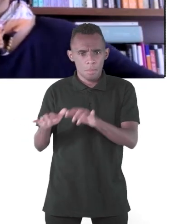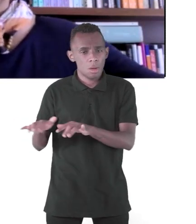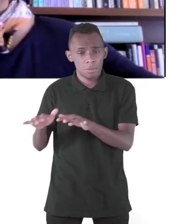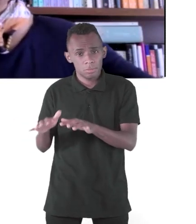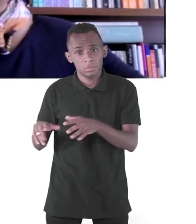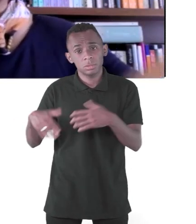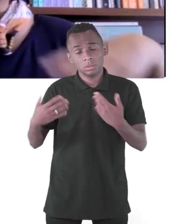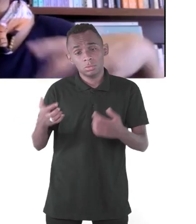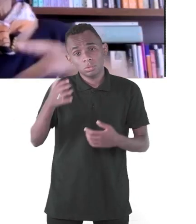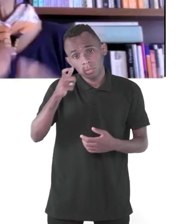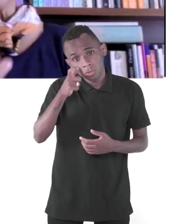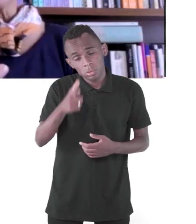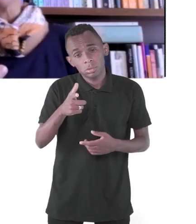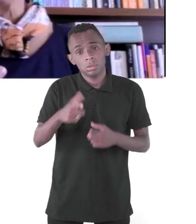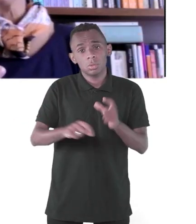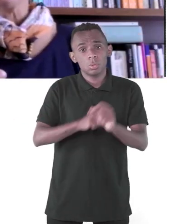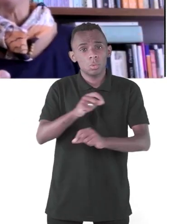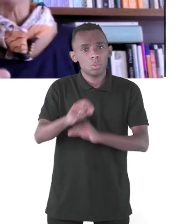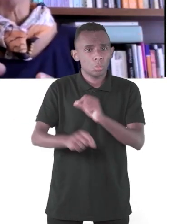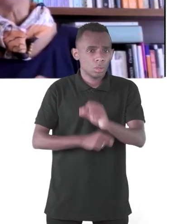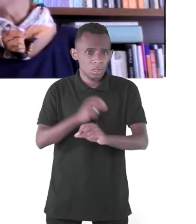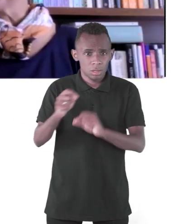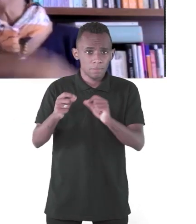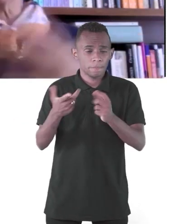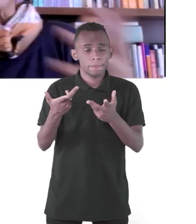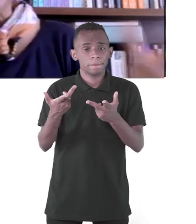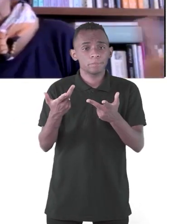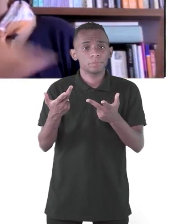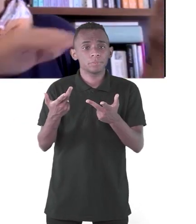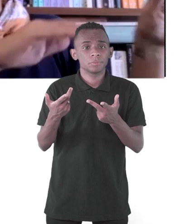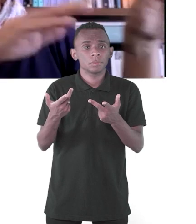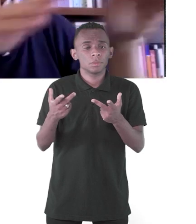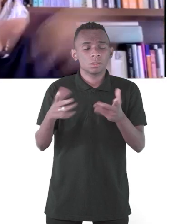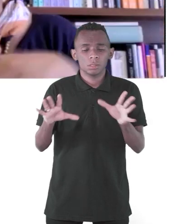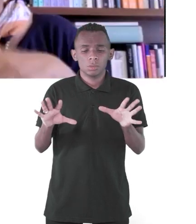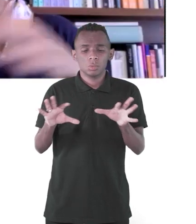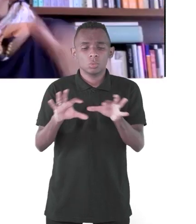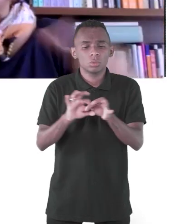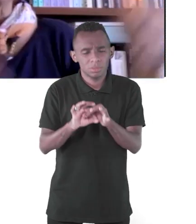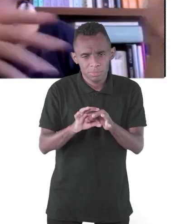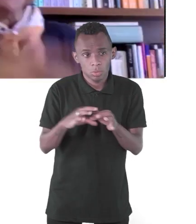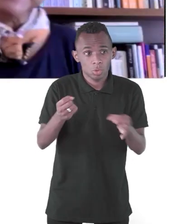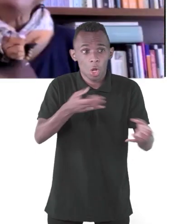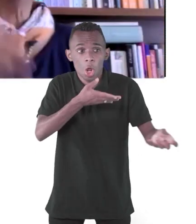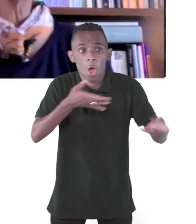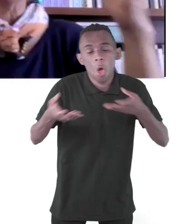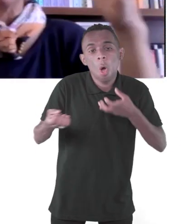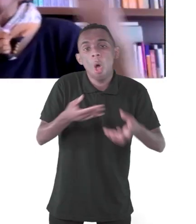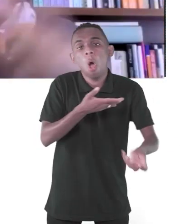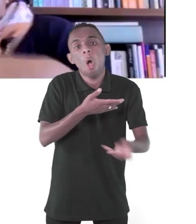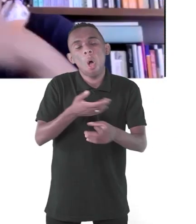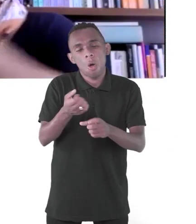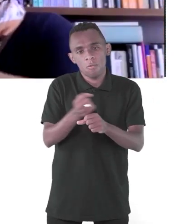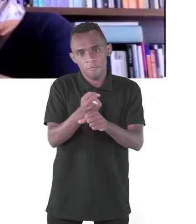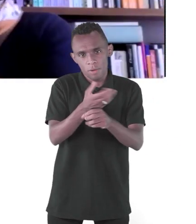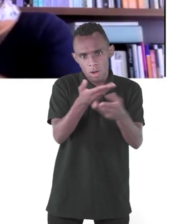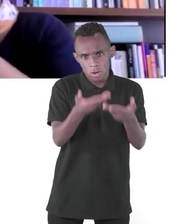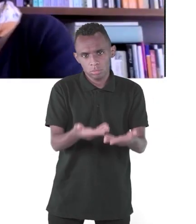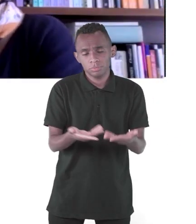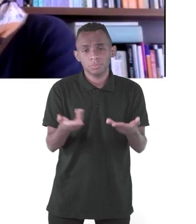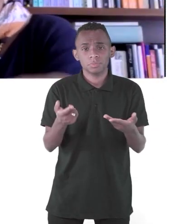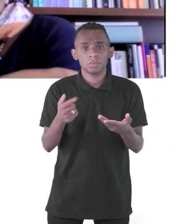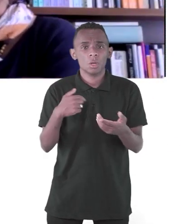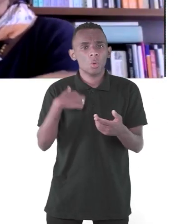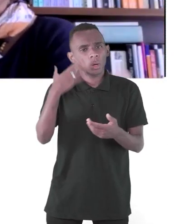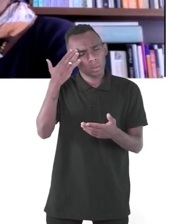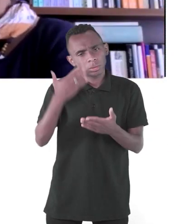né? E isso me interessa especialmente por conta dessa linha aí que eu falei, o modernismo. Eu acho